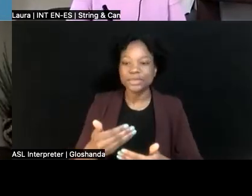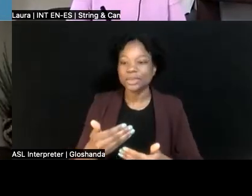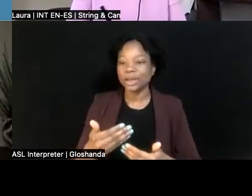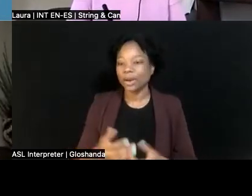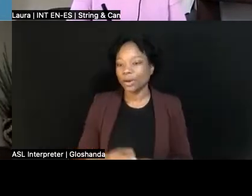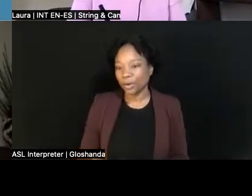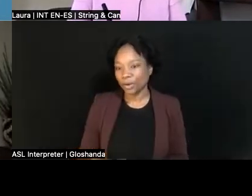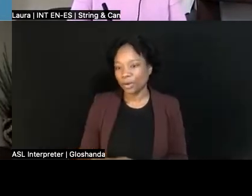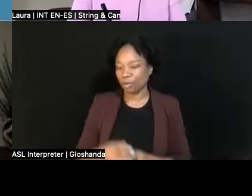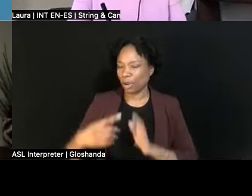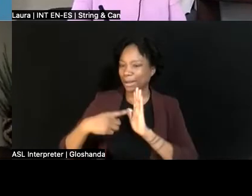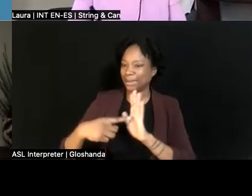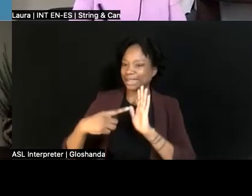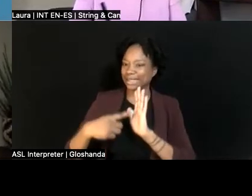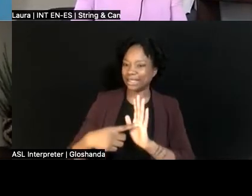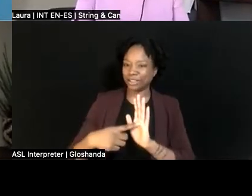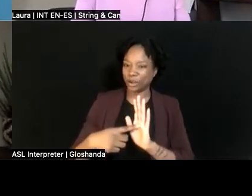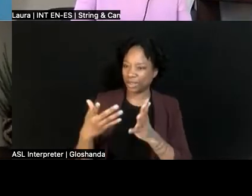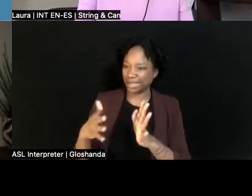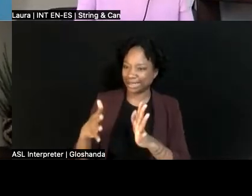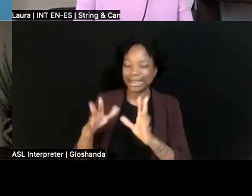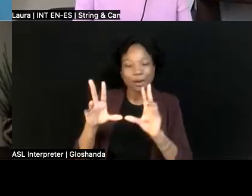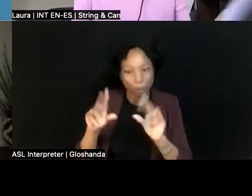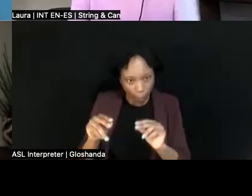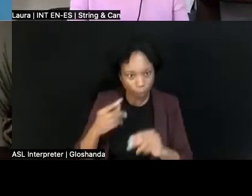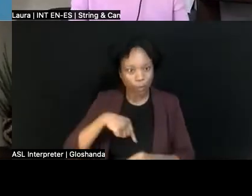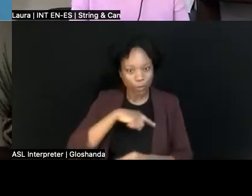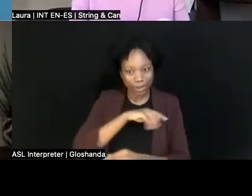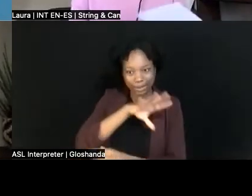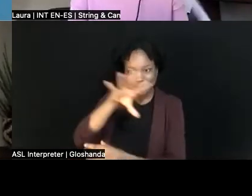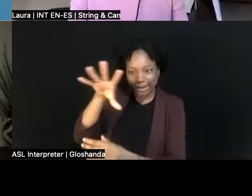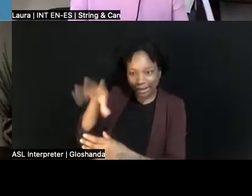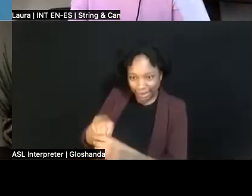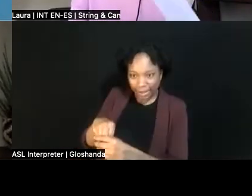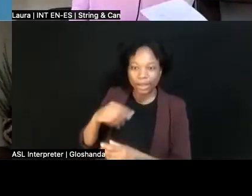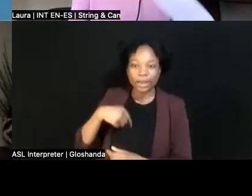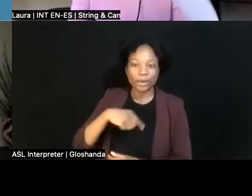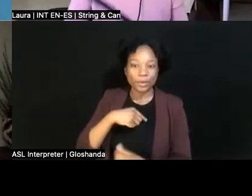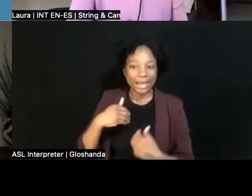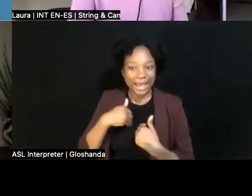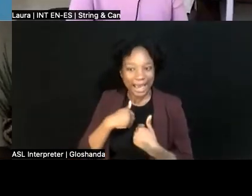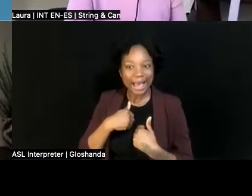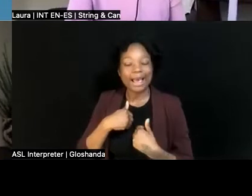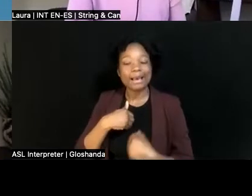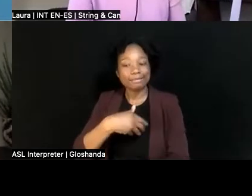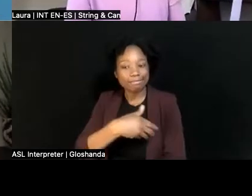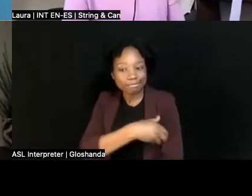sobre-representado, não é este lugar. É um lugar também de poder, um lugar de riqueza, um lugar